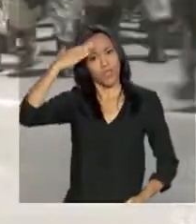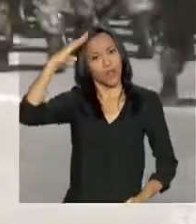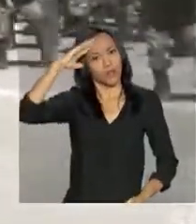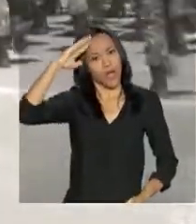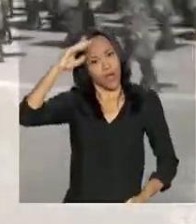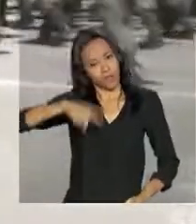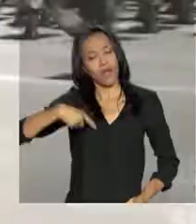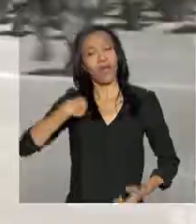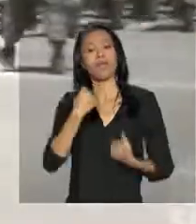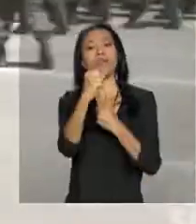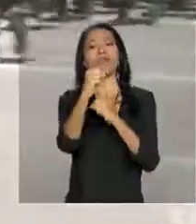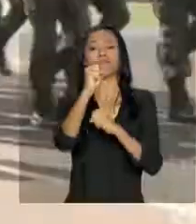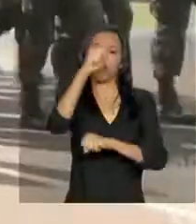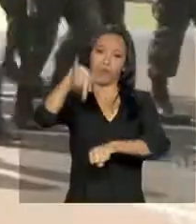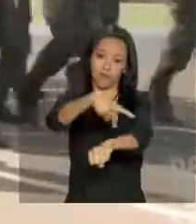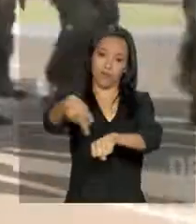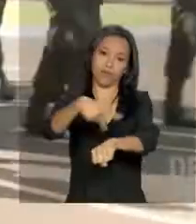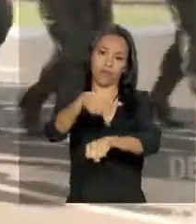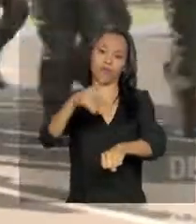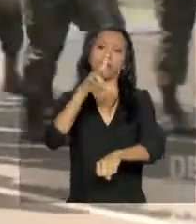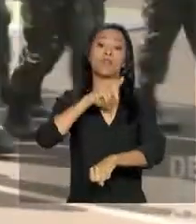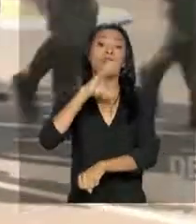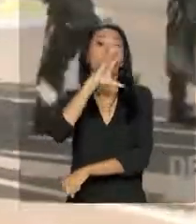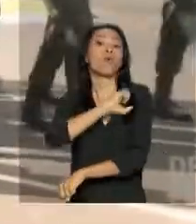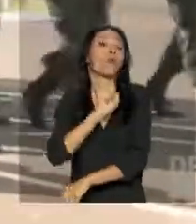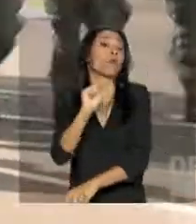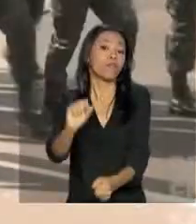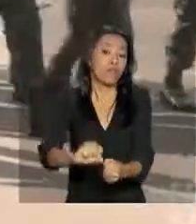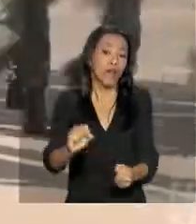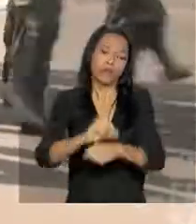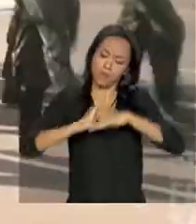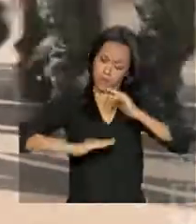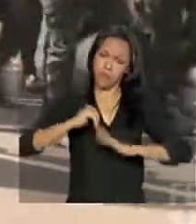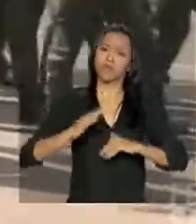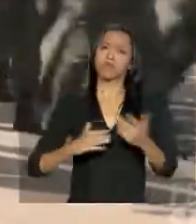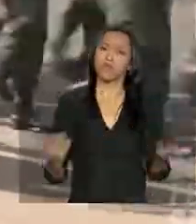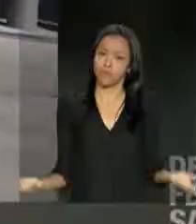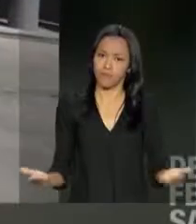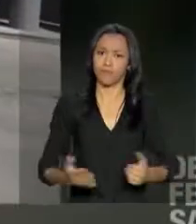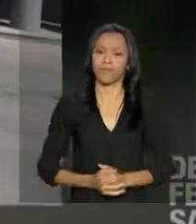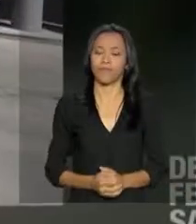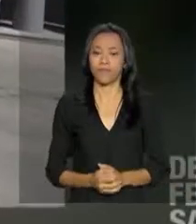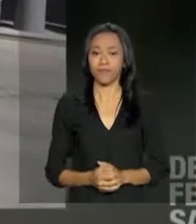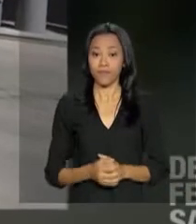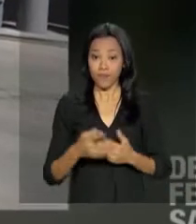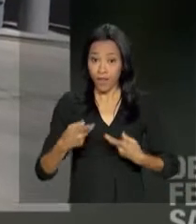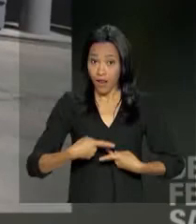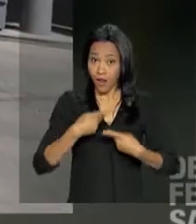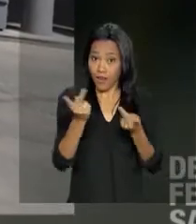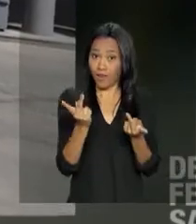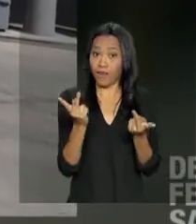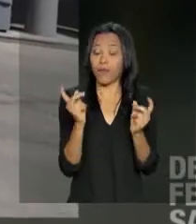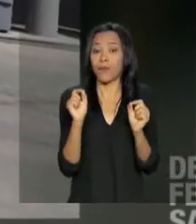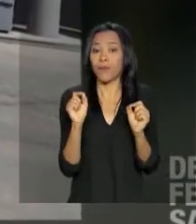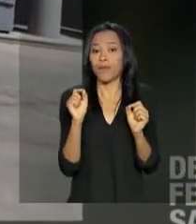defender a pátria, você ter amor ao que você faz, ter amor à profissão. Isso